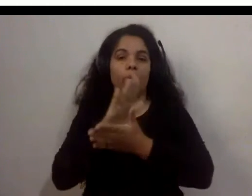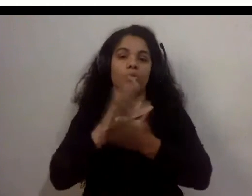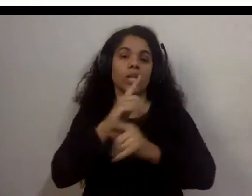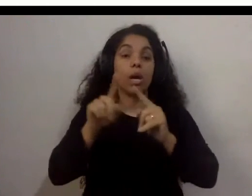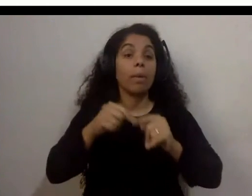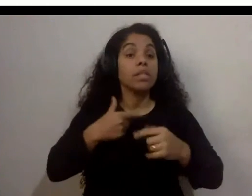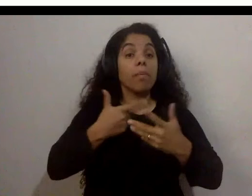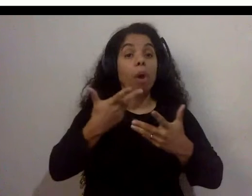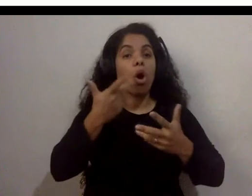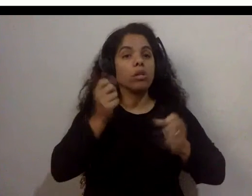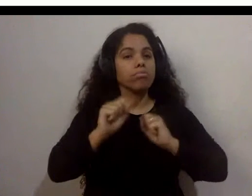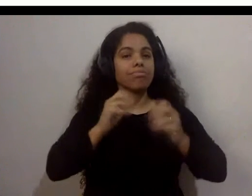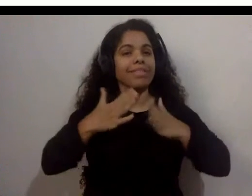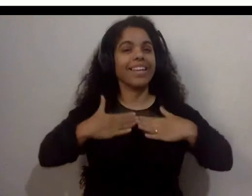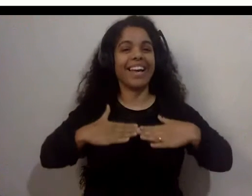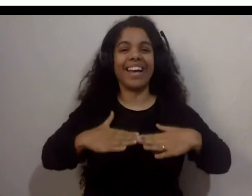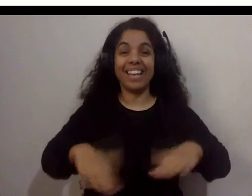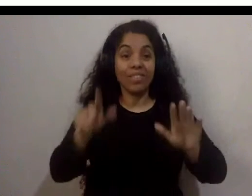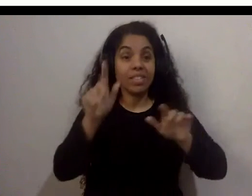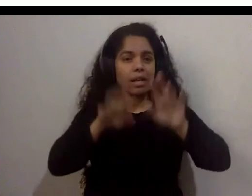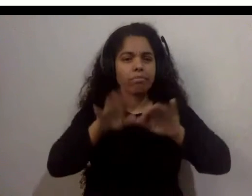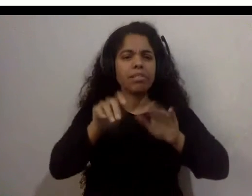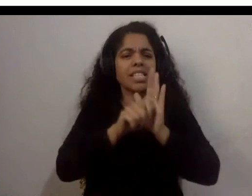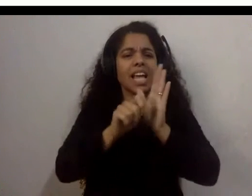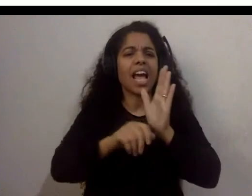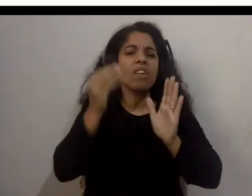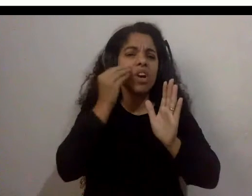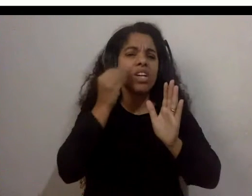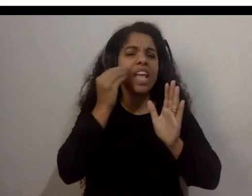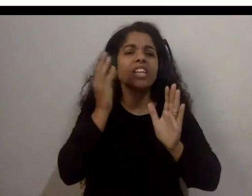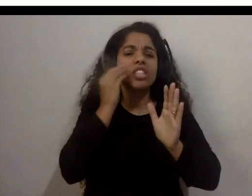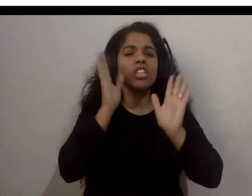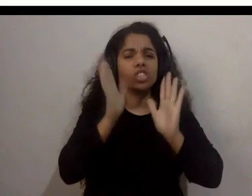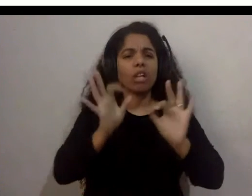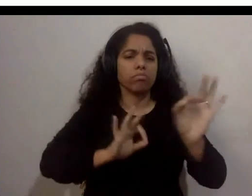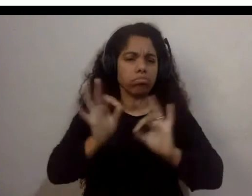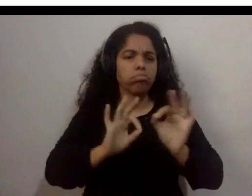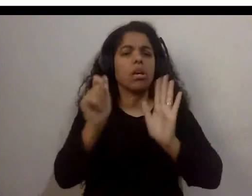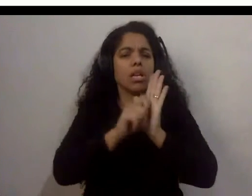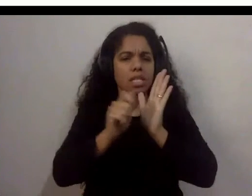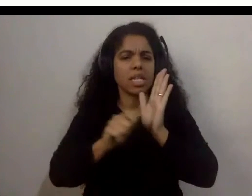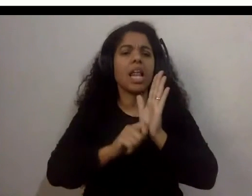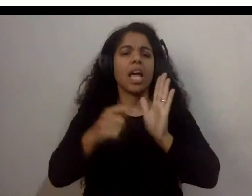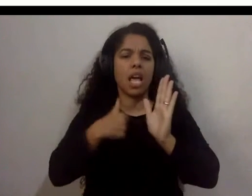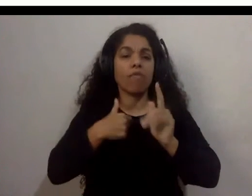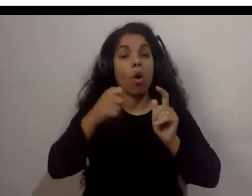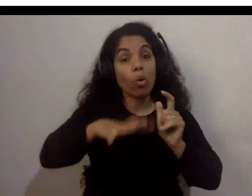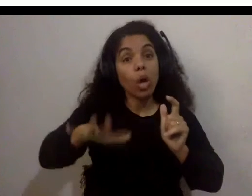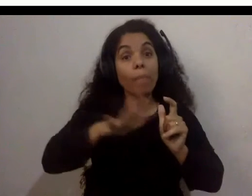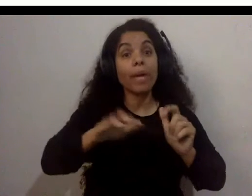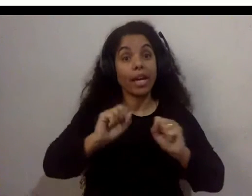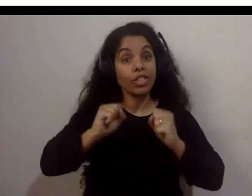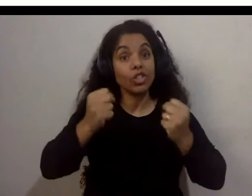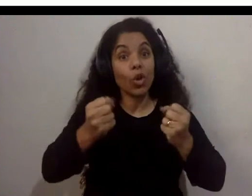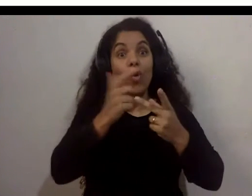ao escrever o teste. E o teste te prepara e já cria um ambiente seguro para que você escreva o seu código. Então, você meio que